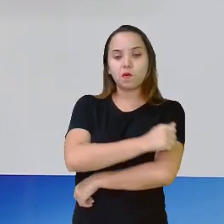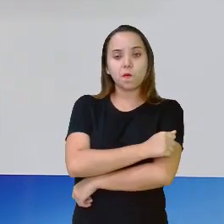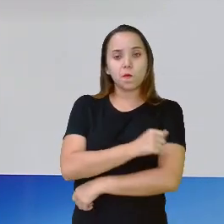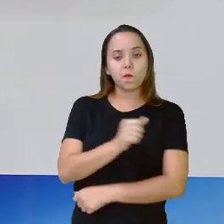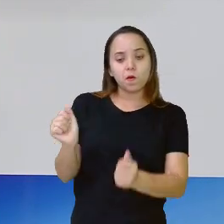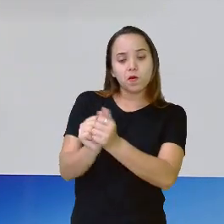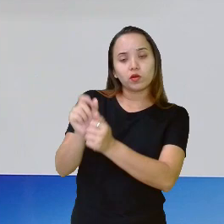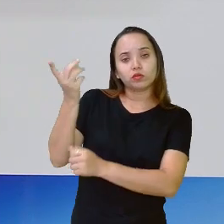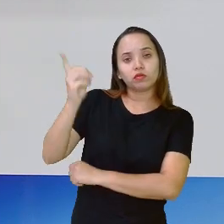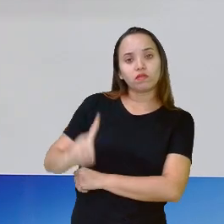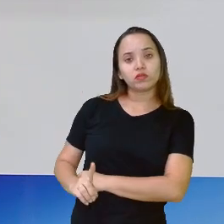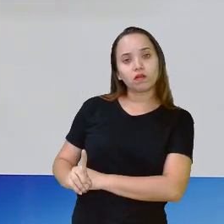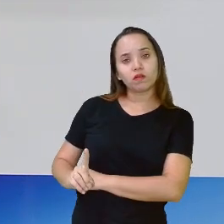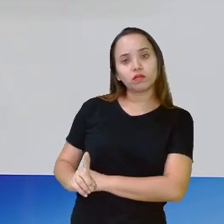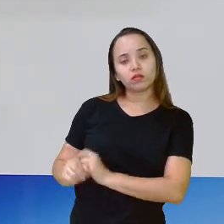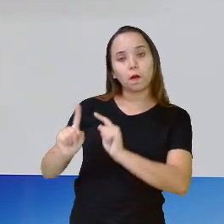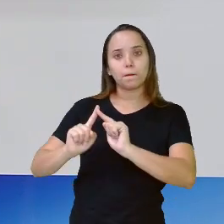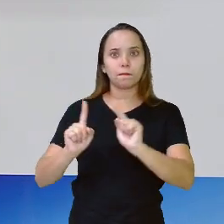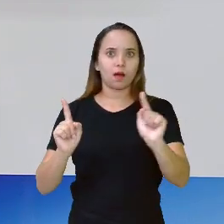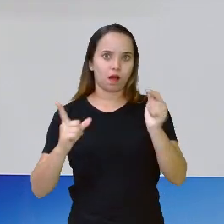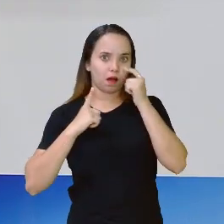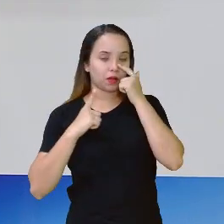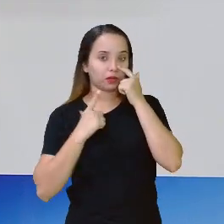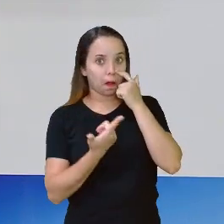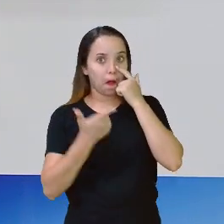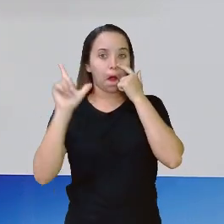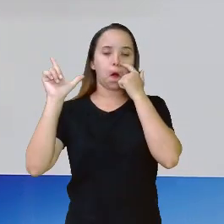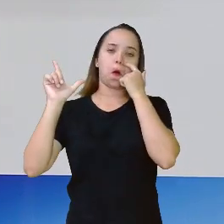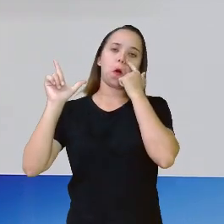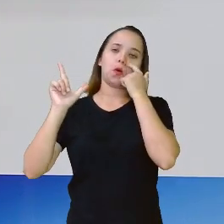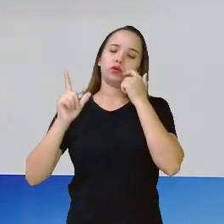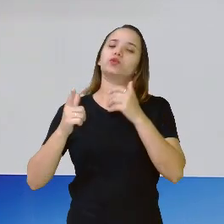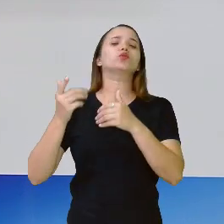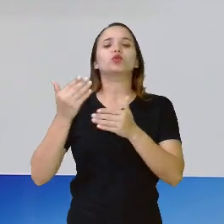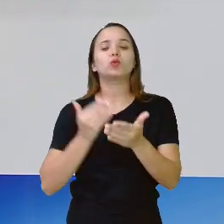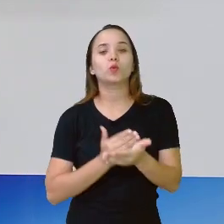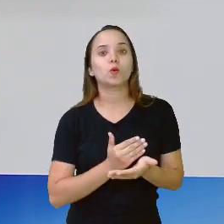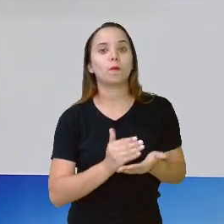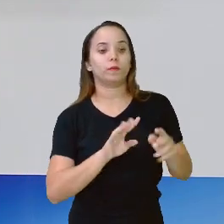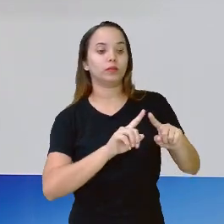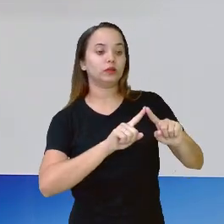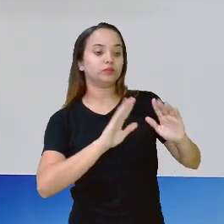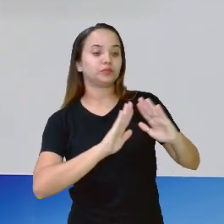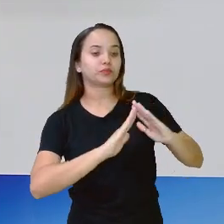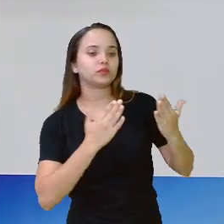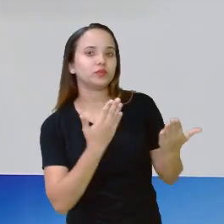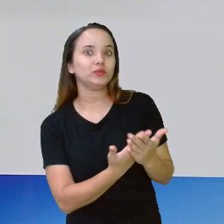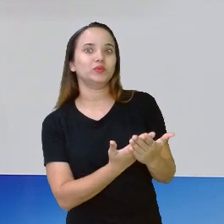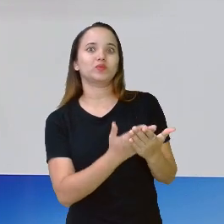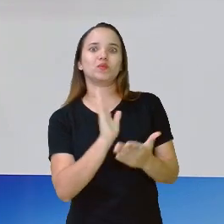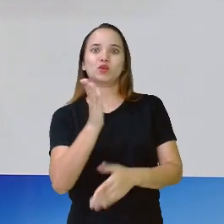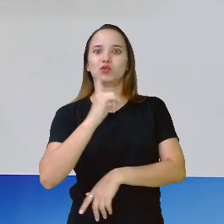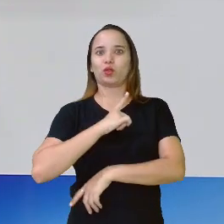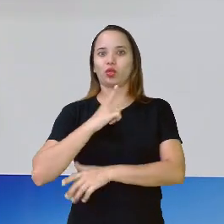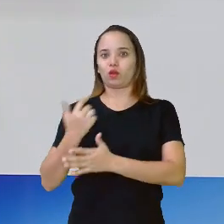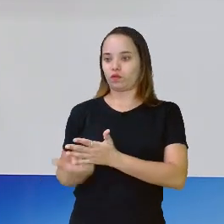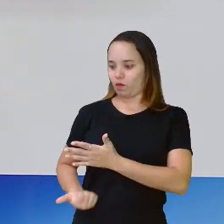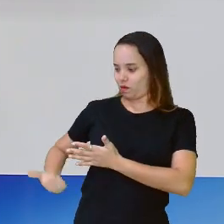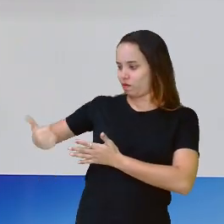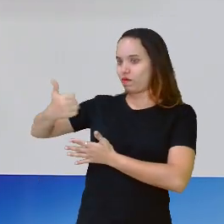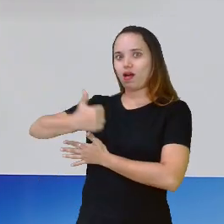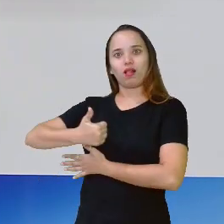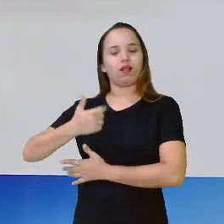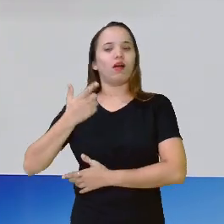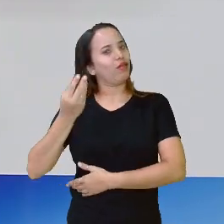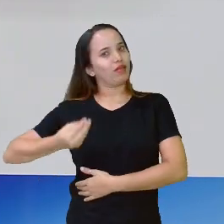deficiência, mas tem outros que desde o momento que foi à escola já teve o privilégio de